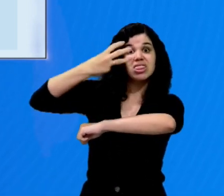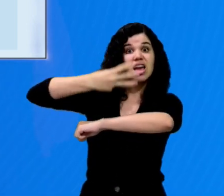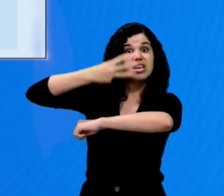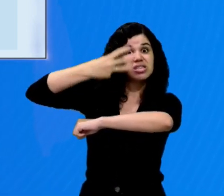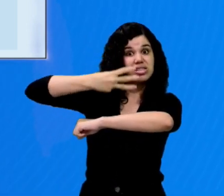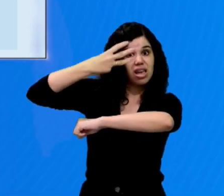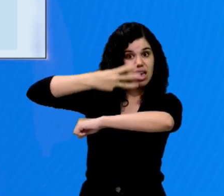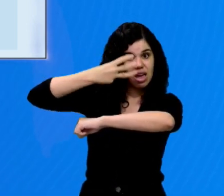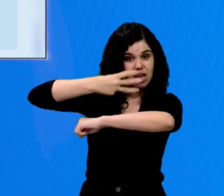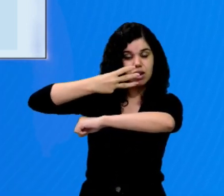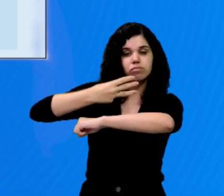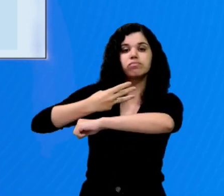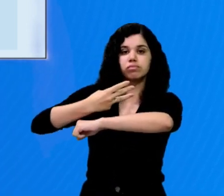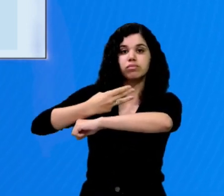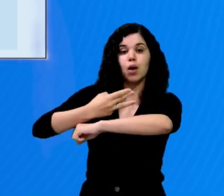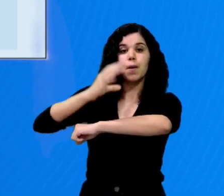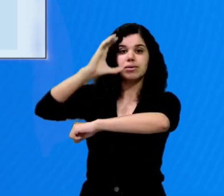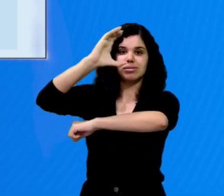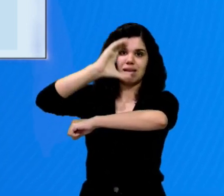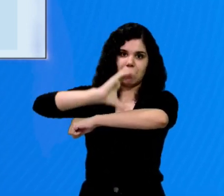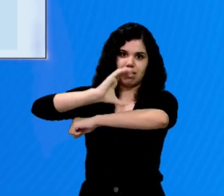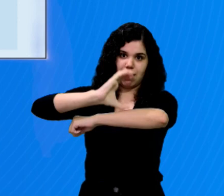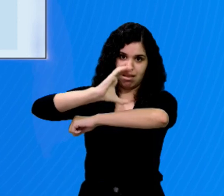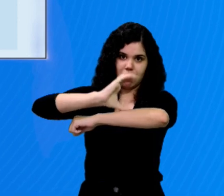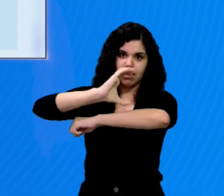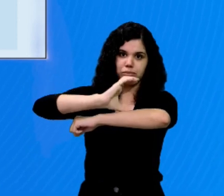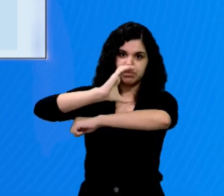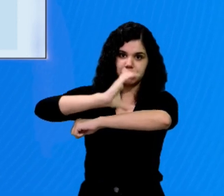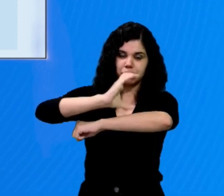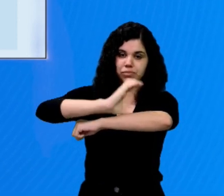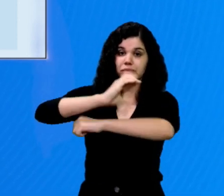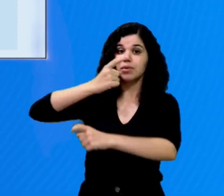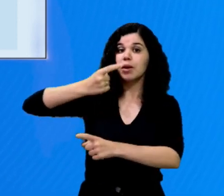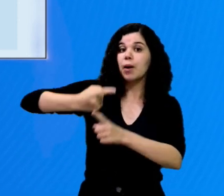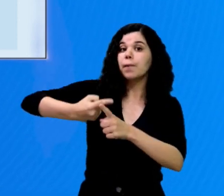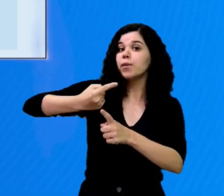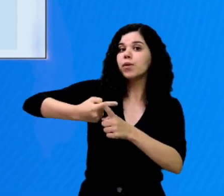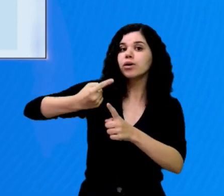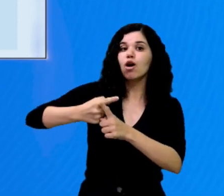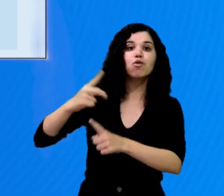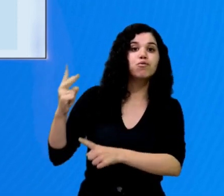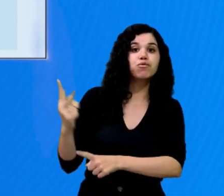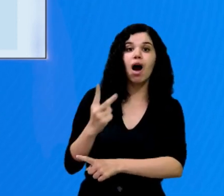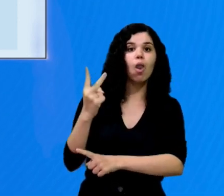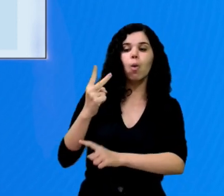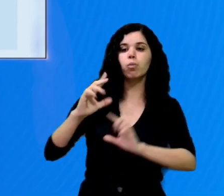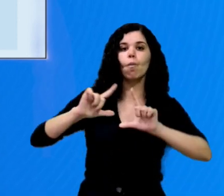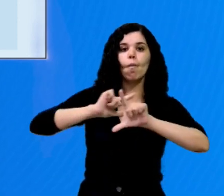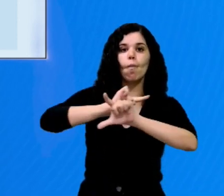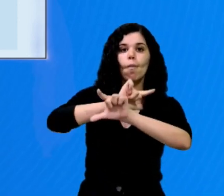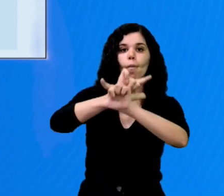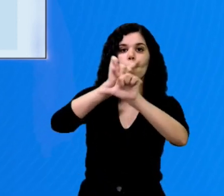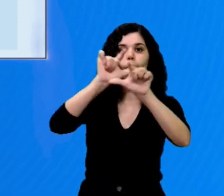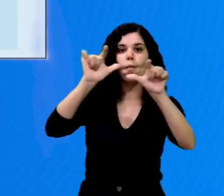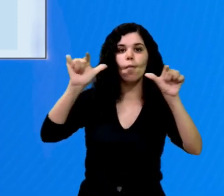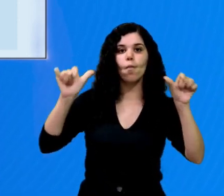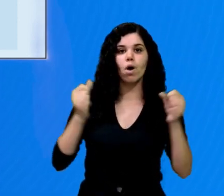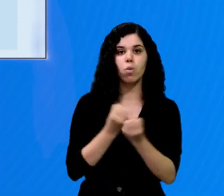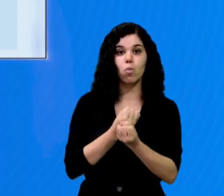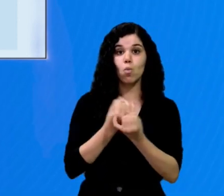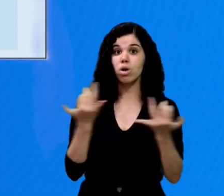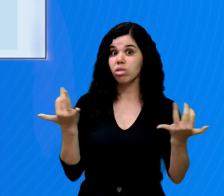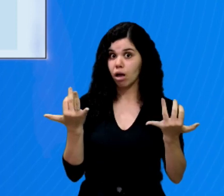ordem, na casa da centena, porque ele está representando a ausência de quantidade